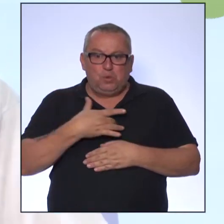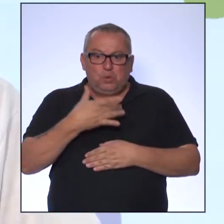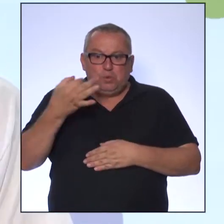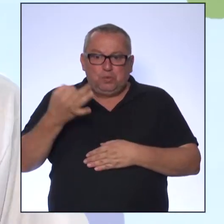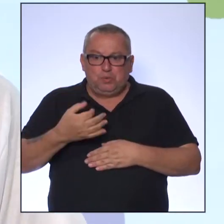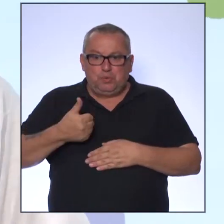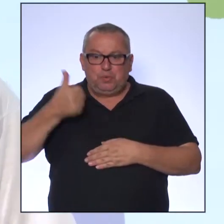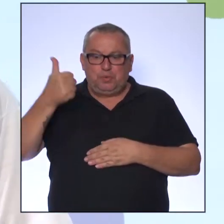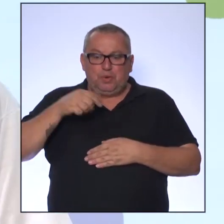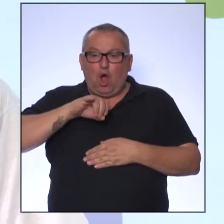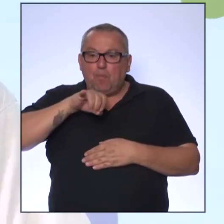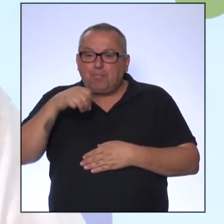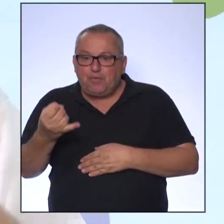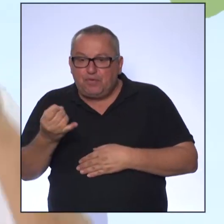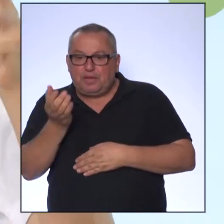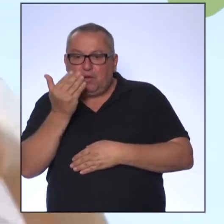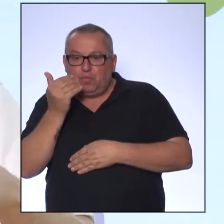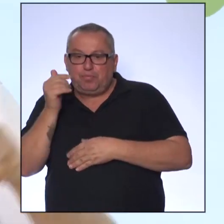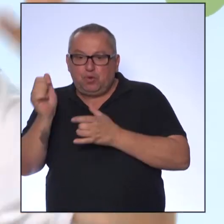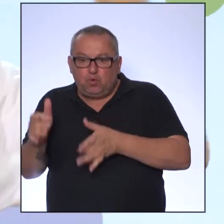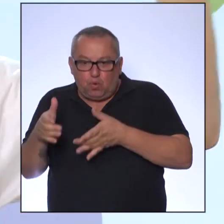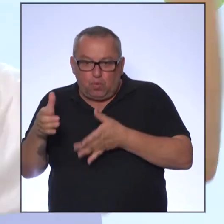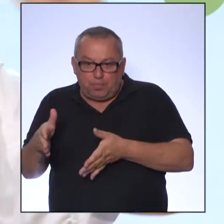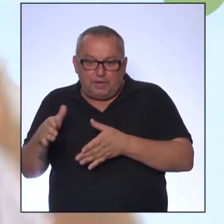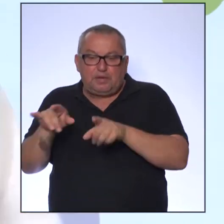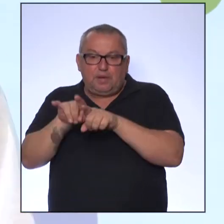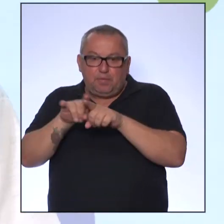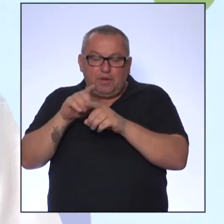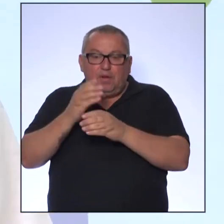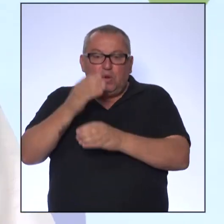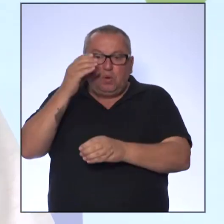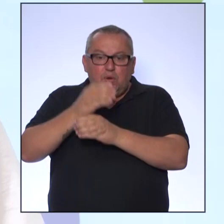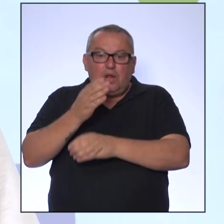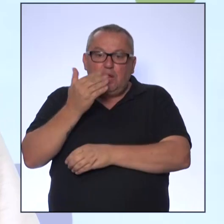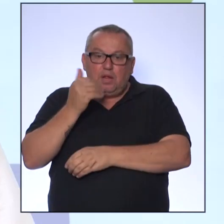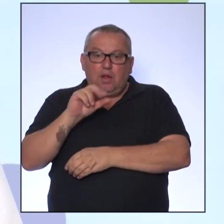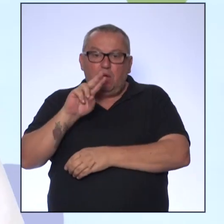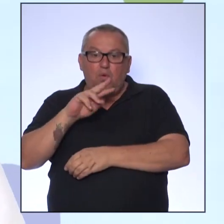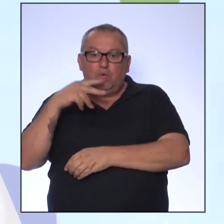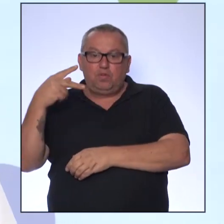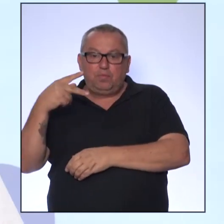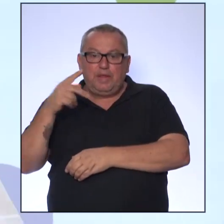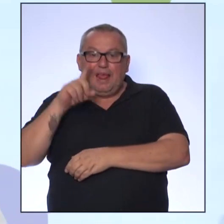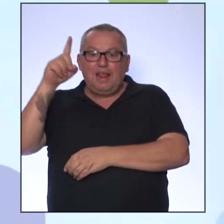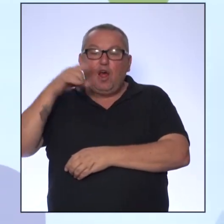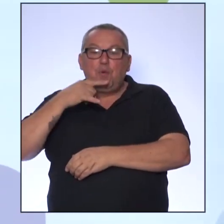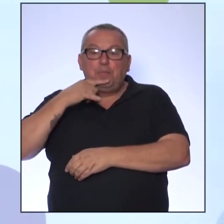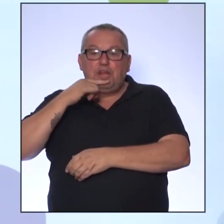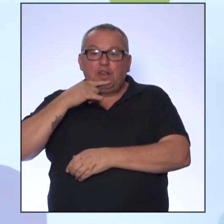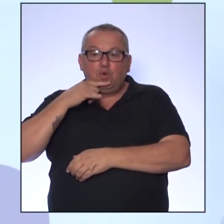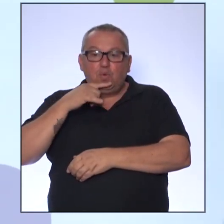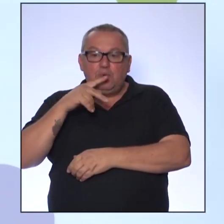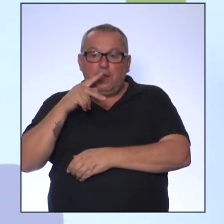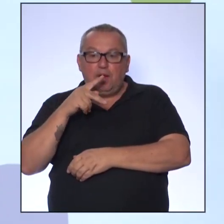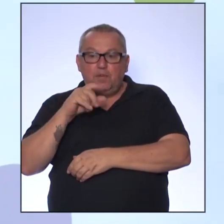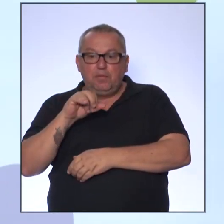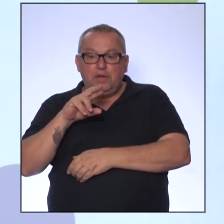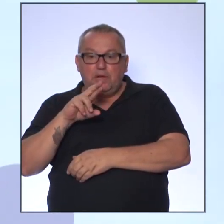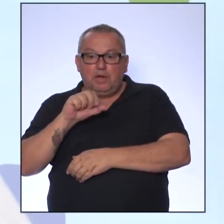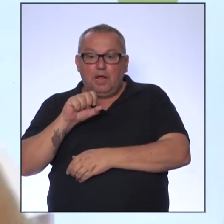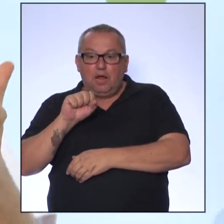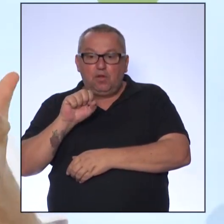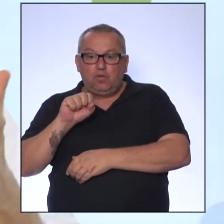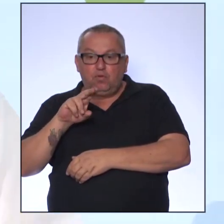de reaproveitamento. Você vai fazer engenharia de alimentos, por exemplo, na USP em Pirassununga. Esse é um exemplo.